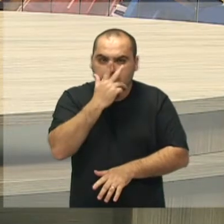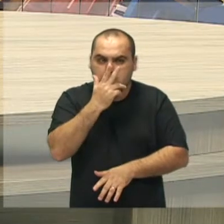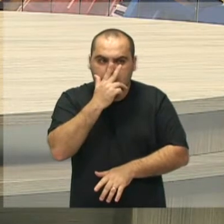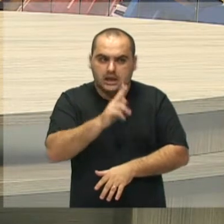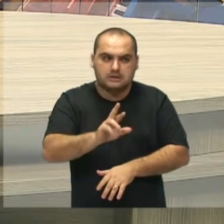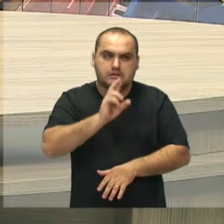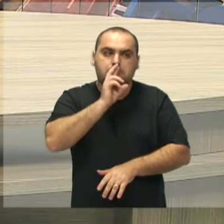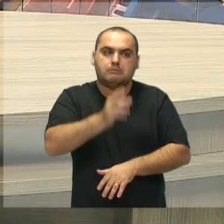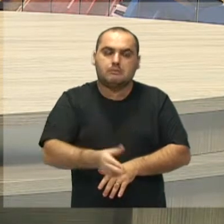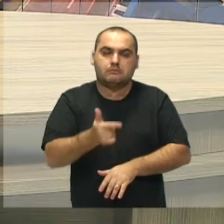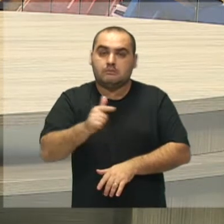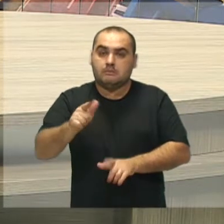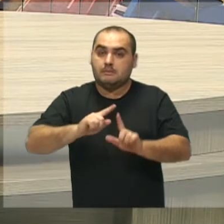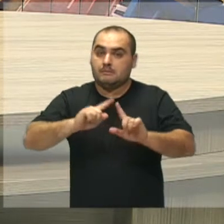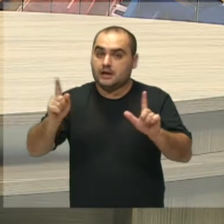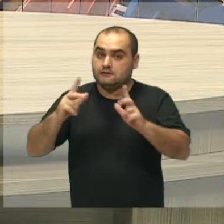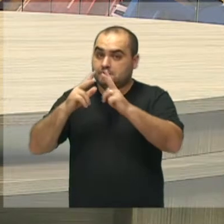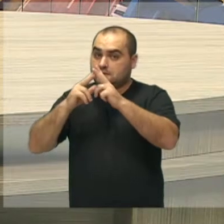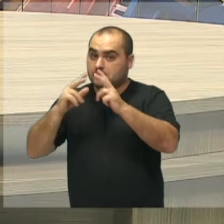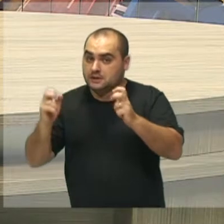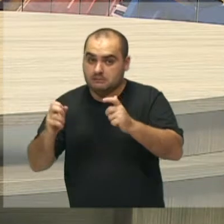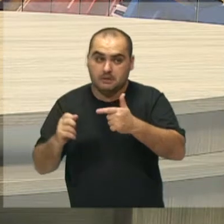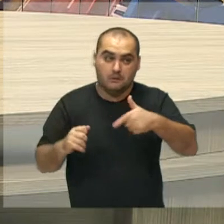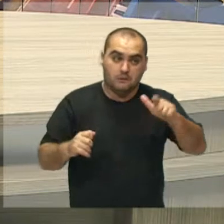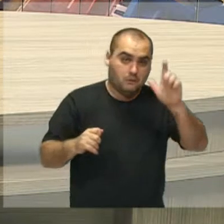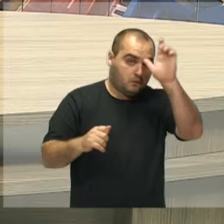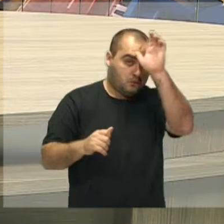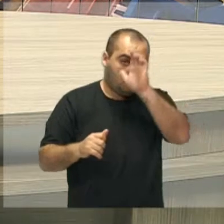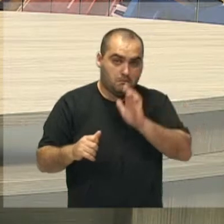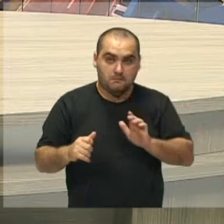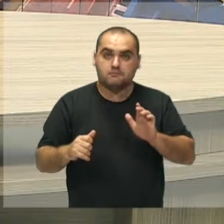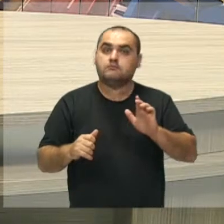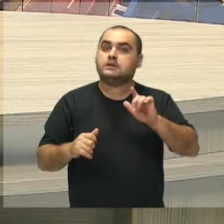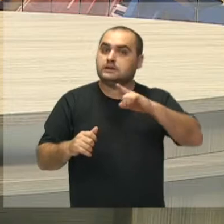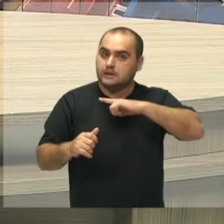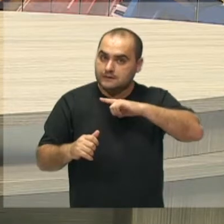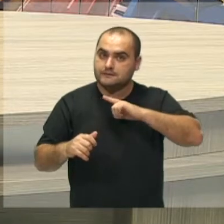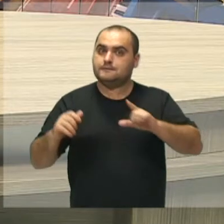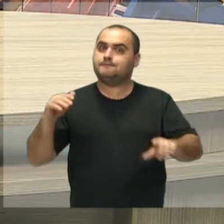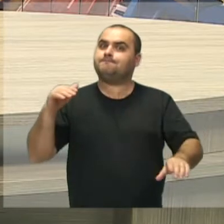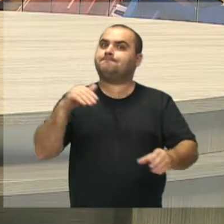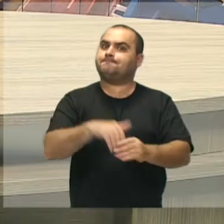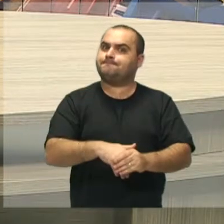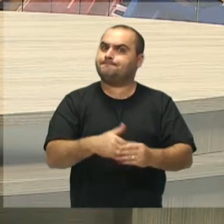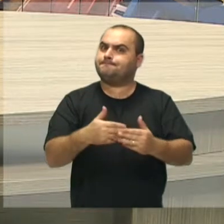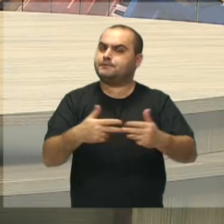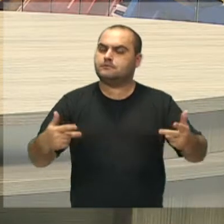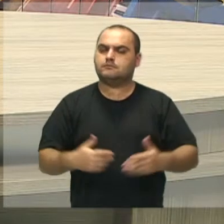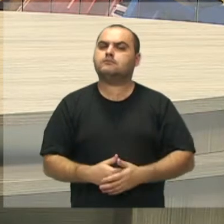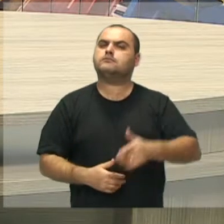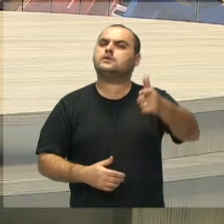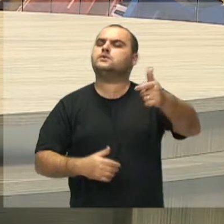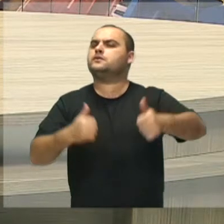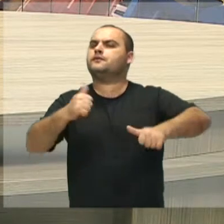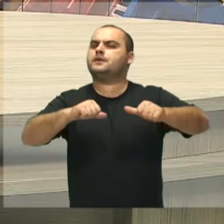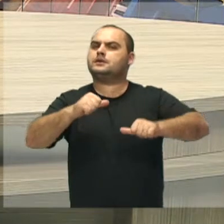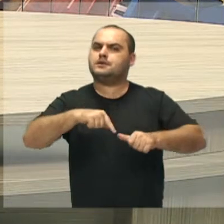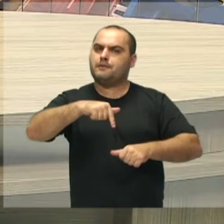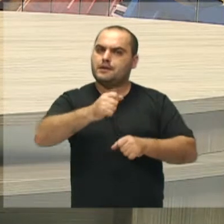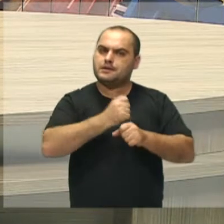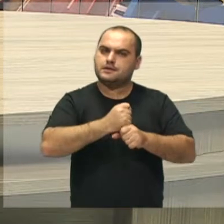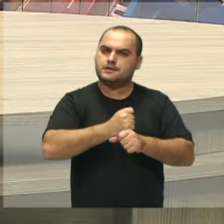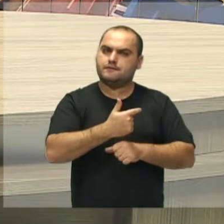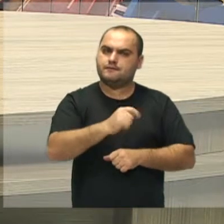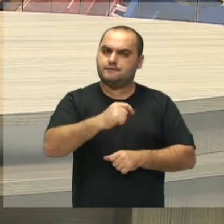bem expressivo. Como é que você avalia essa de 2020 e também a perspectiva para 2022,